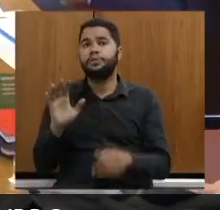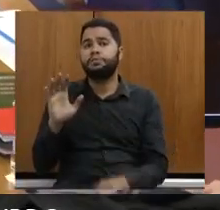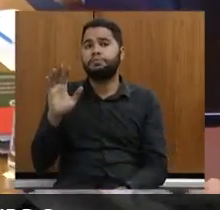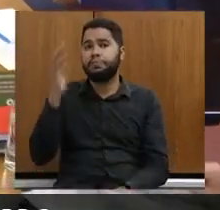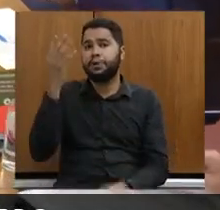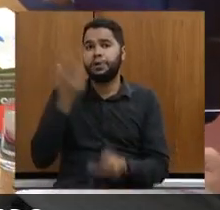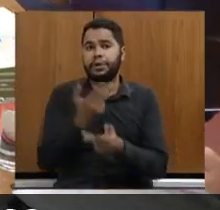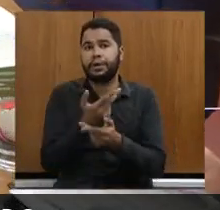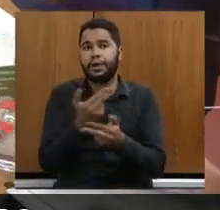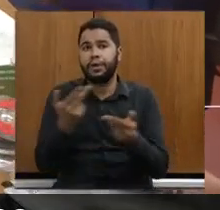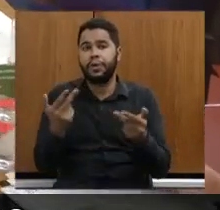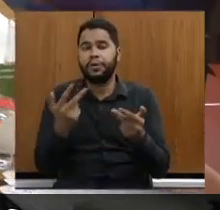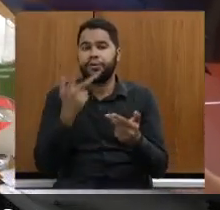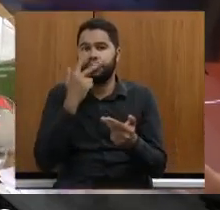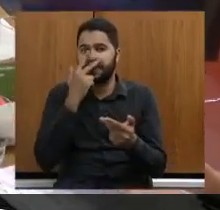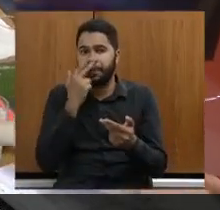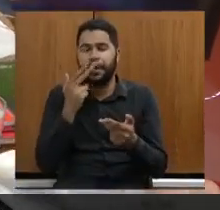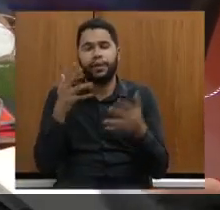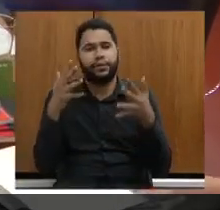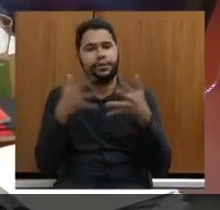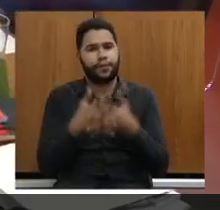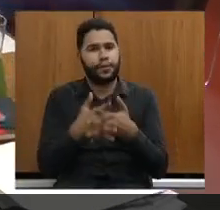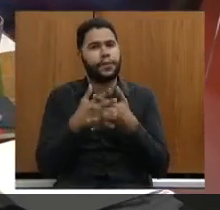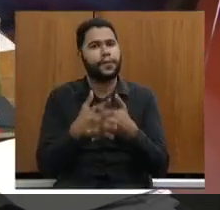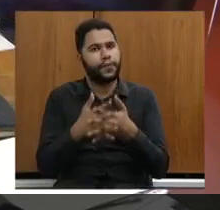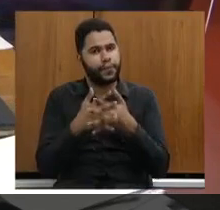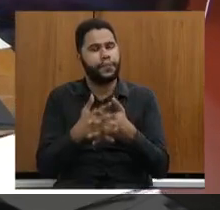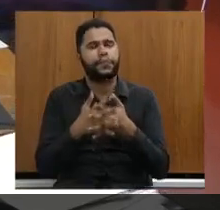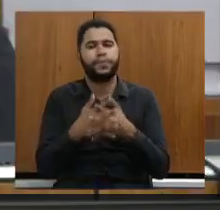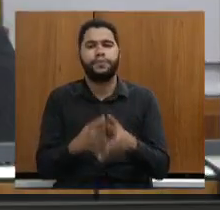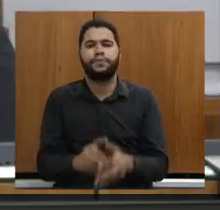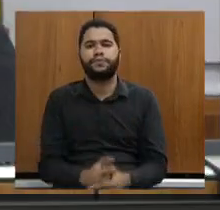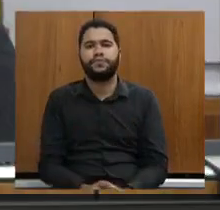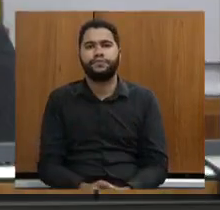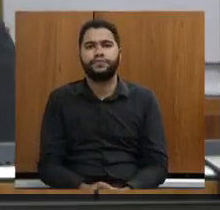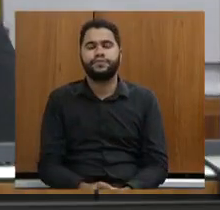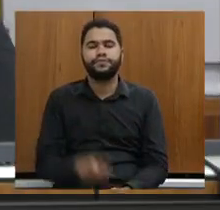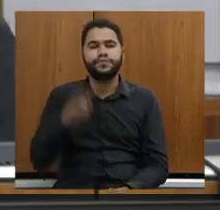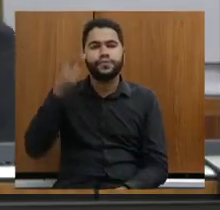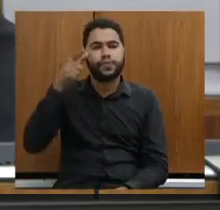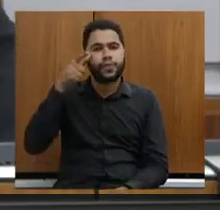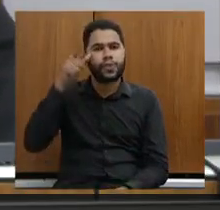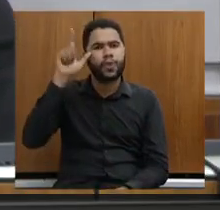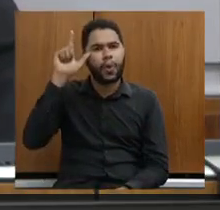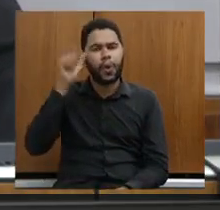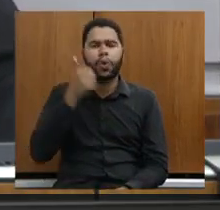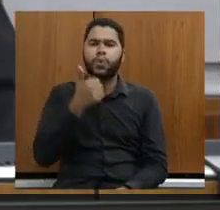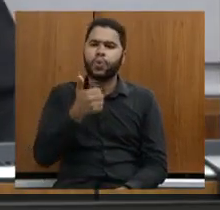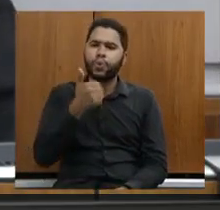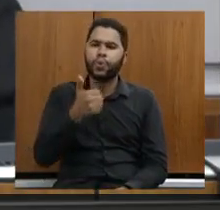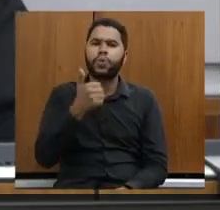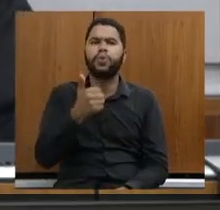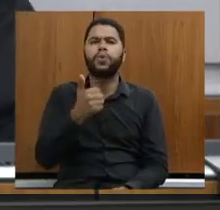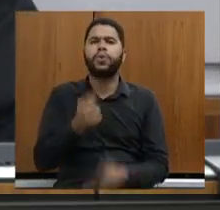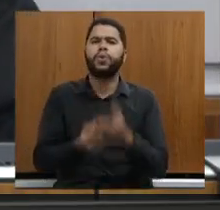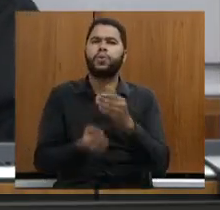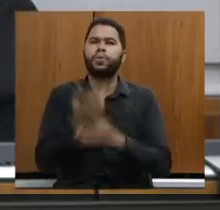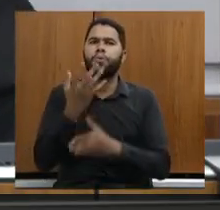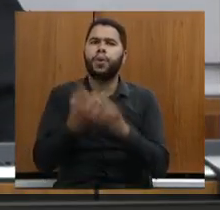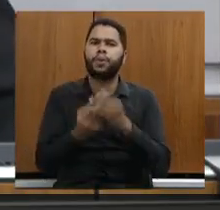a coisa tá ficando complicado é é ontem também um produtor